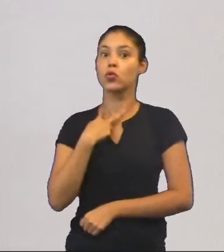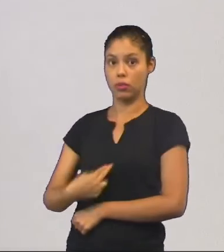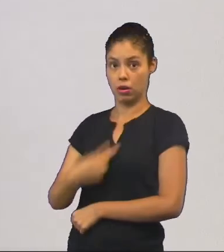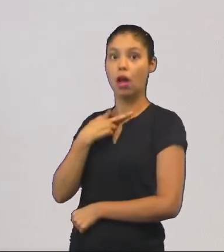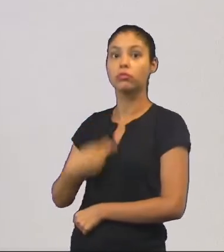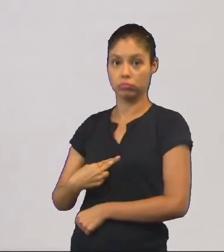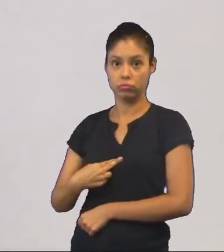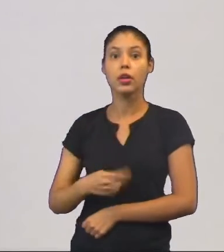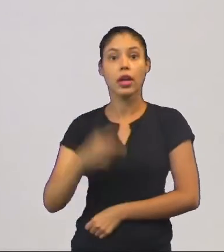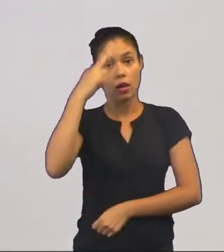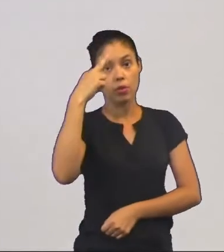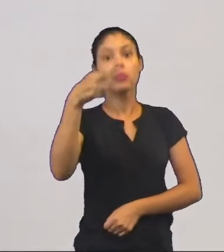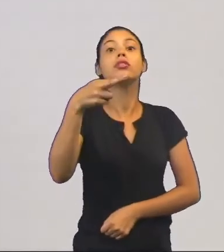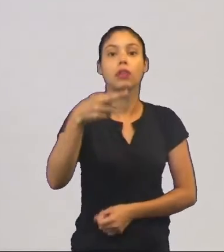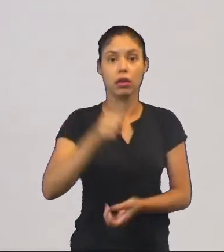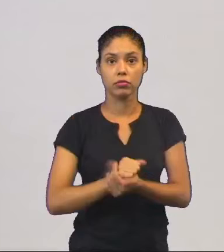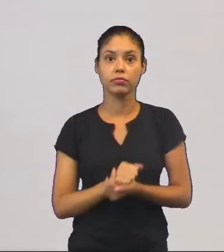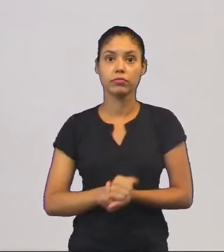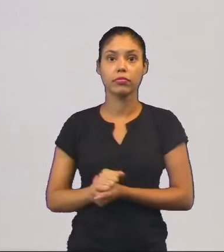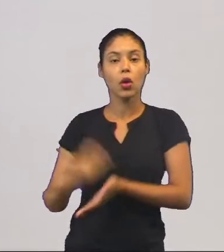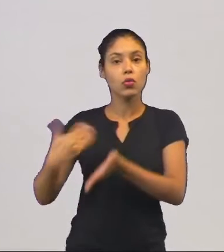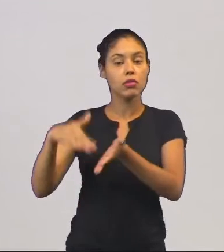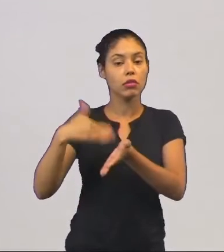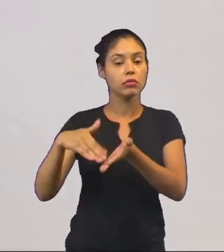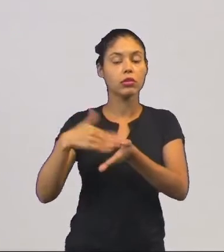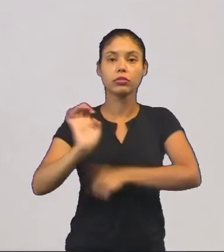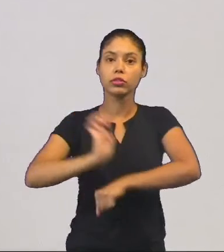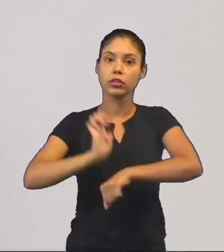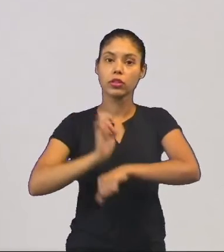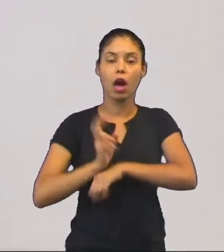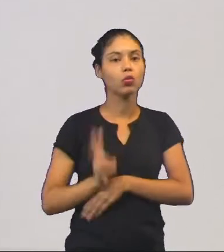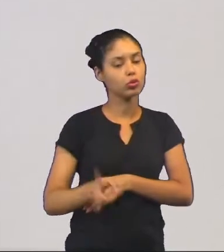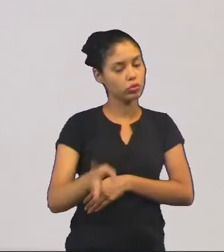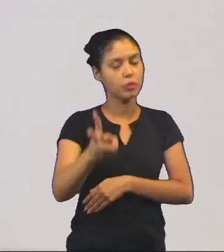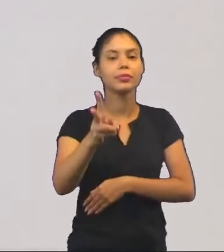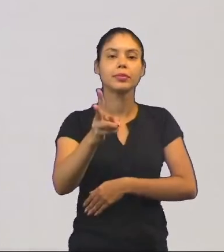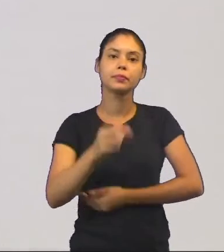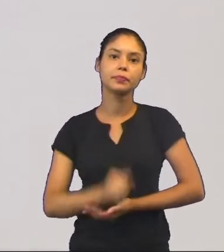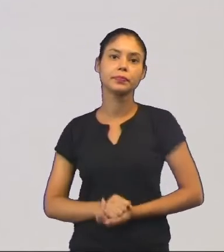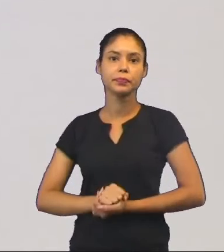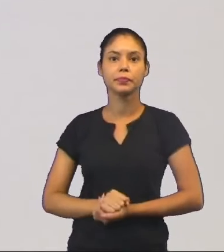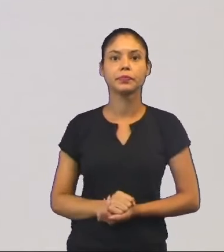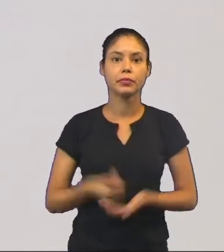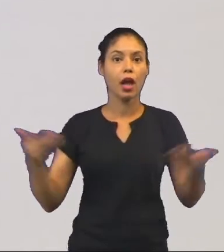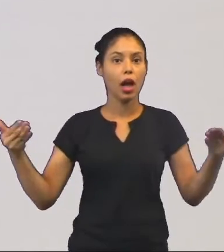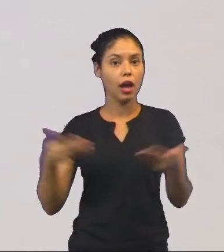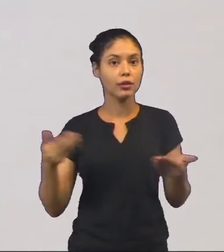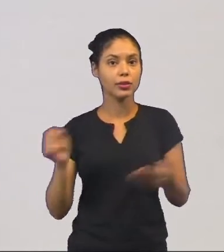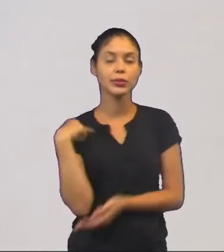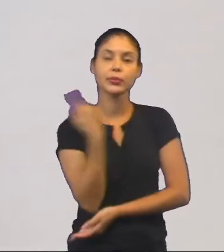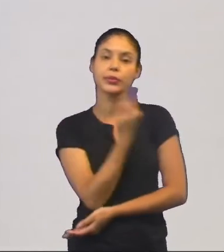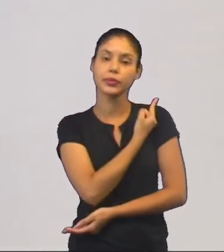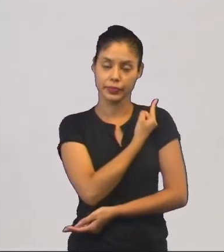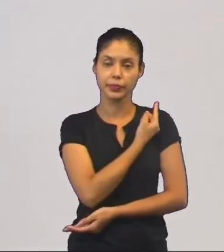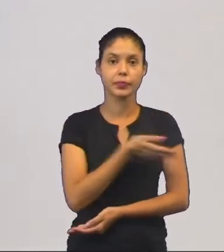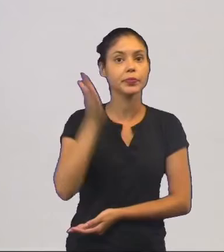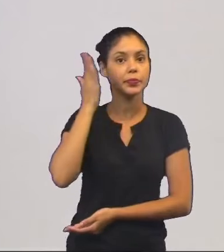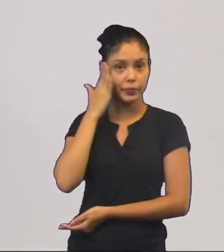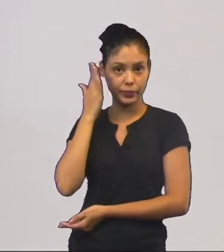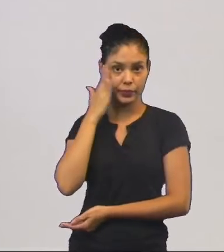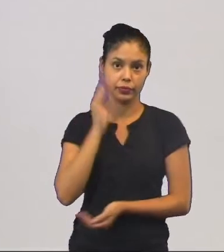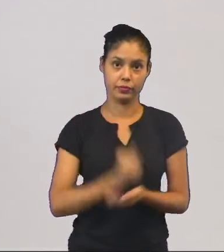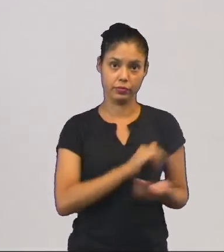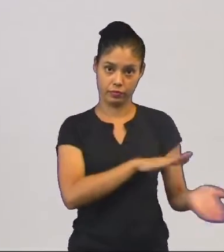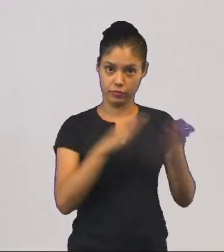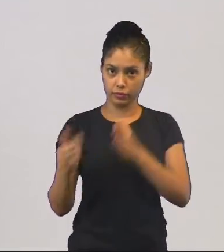que é uma autoridade, um secretário de Estado e assim sucessivamente. Agora nós vamos entender